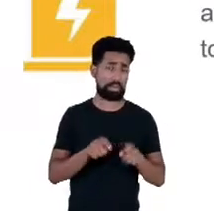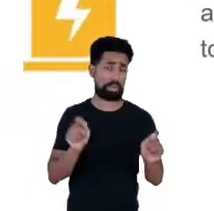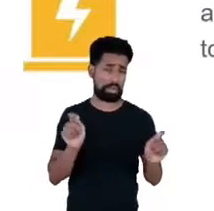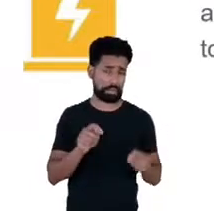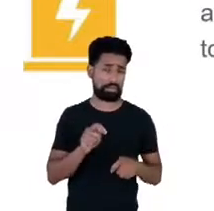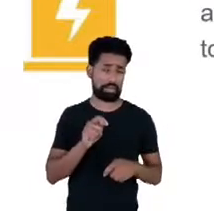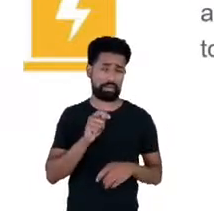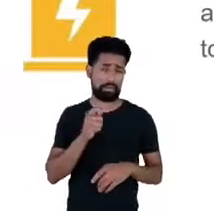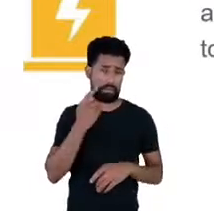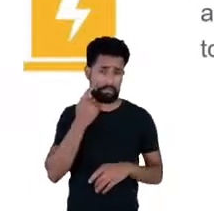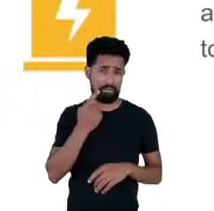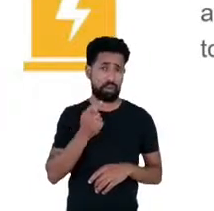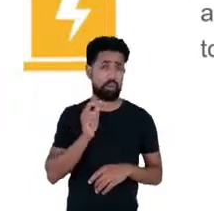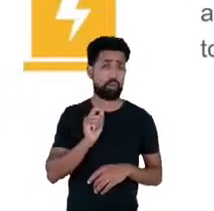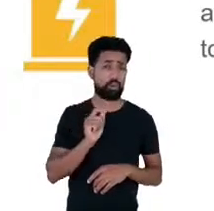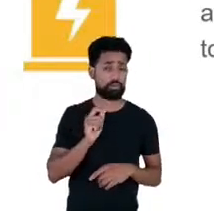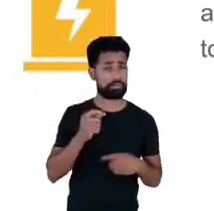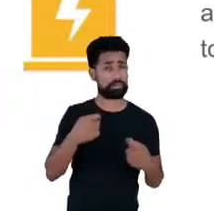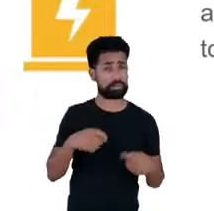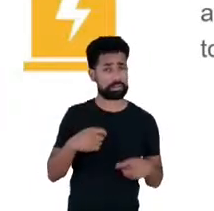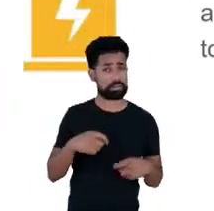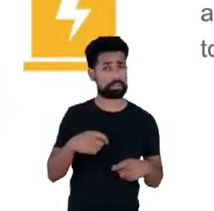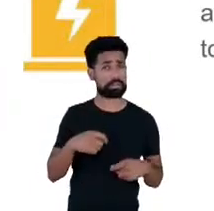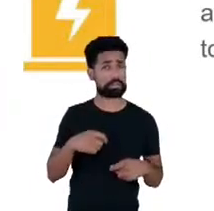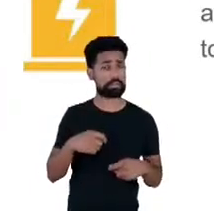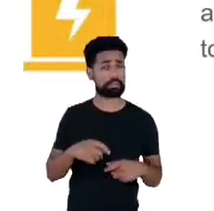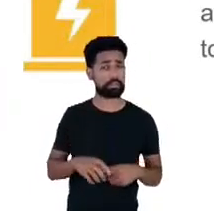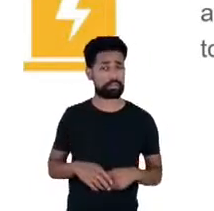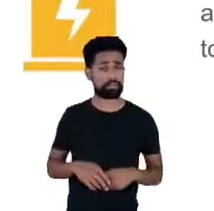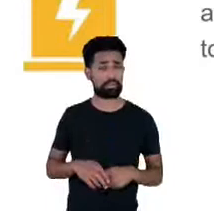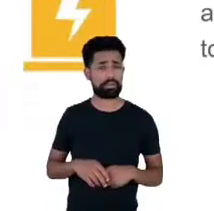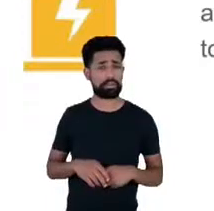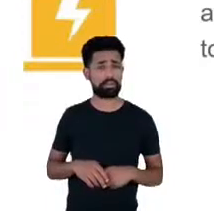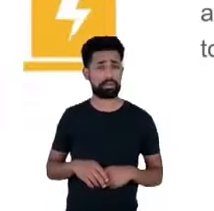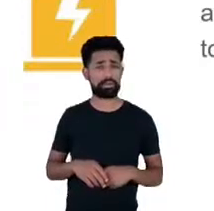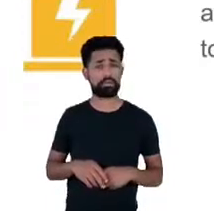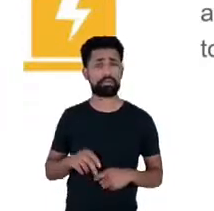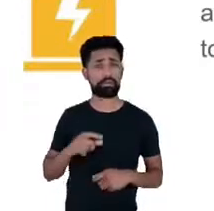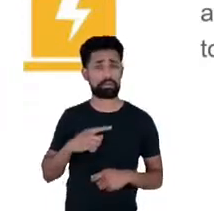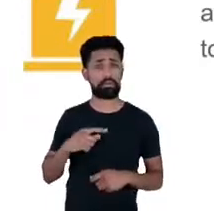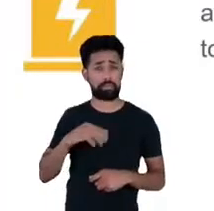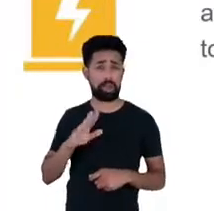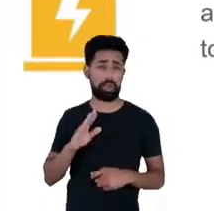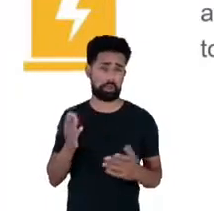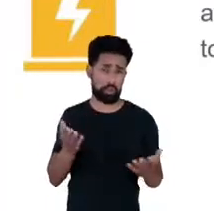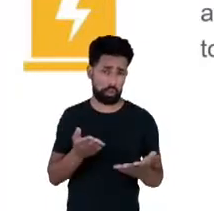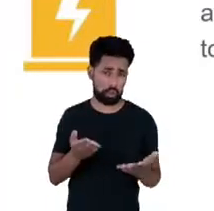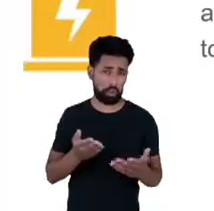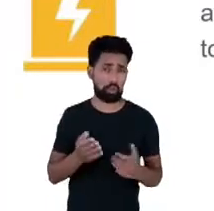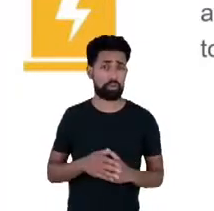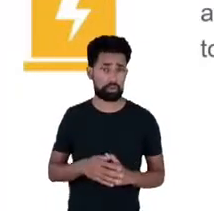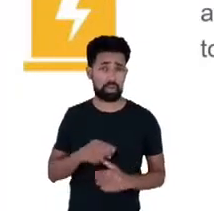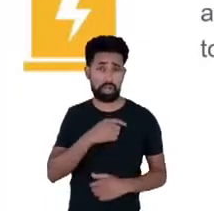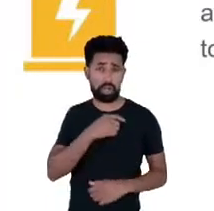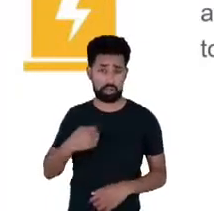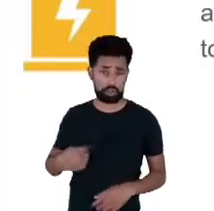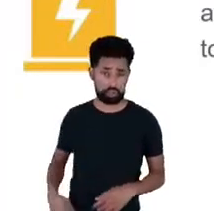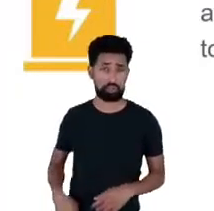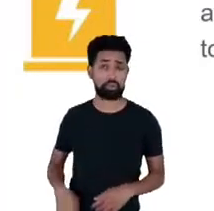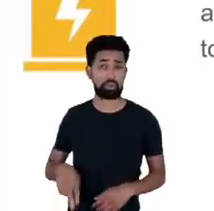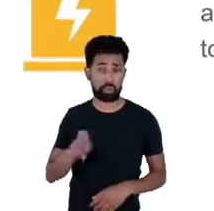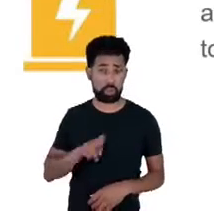que temos muito mais eletrificação hoje. A China promove o uso